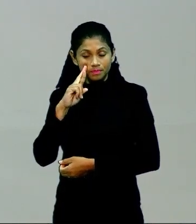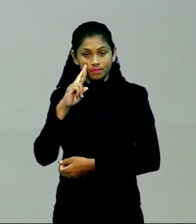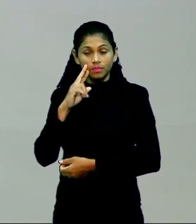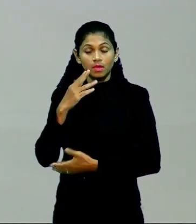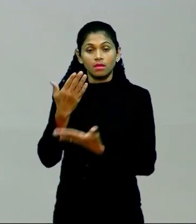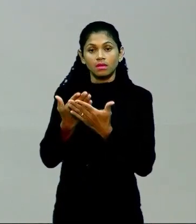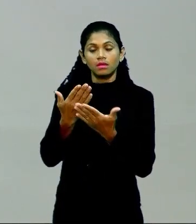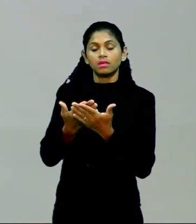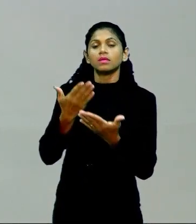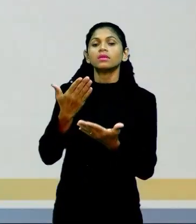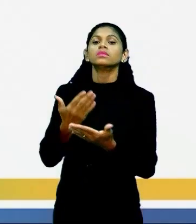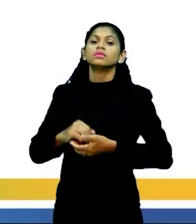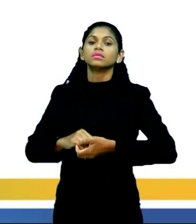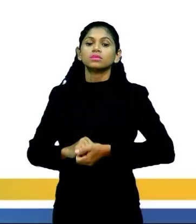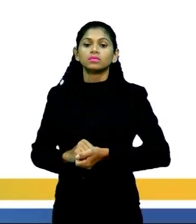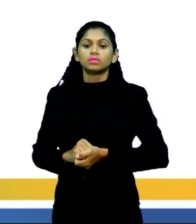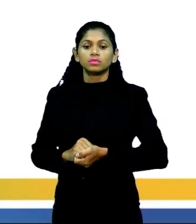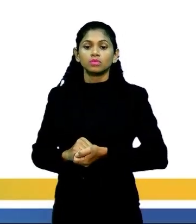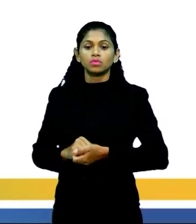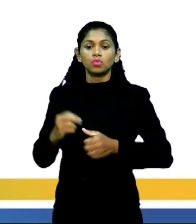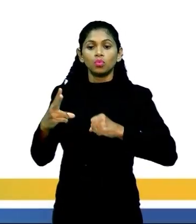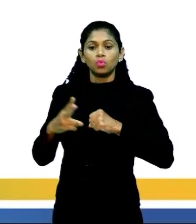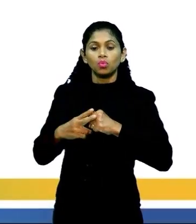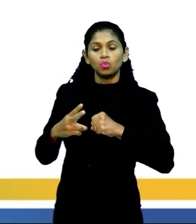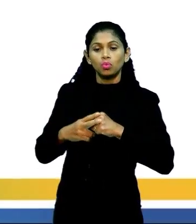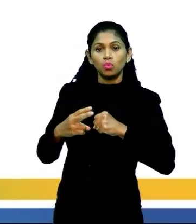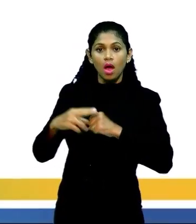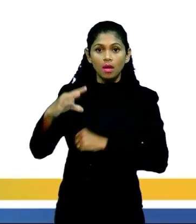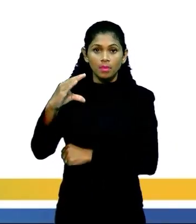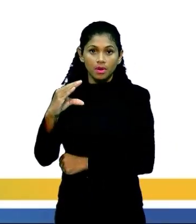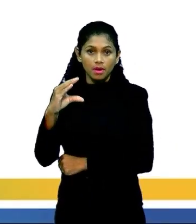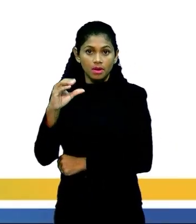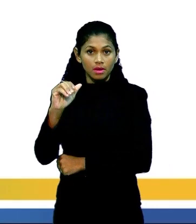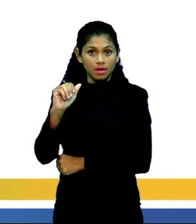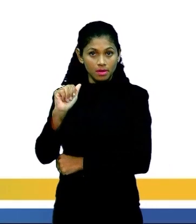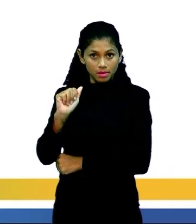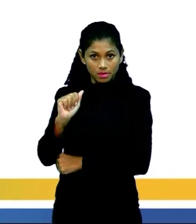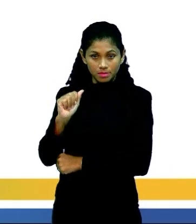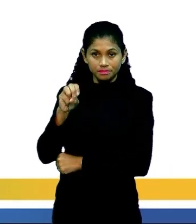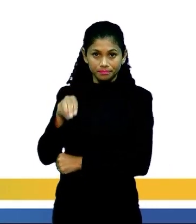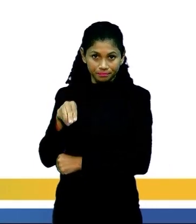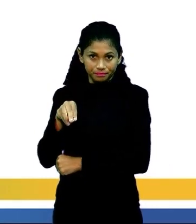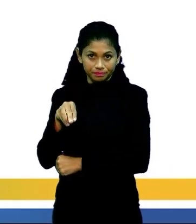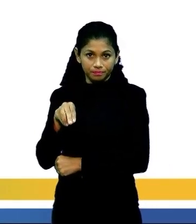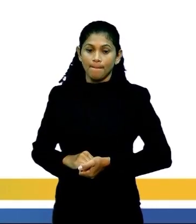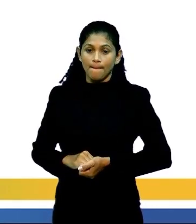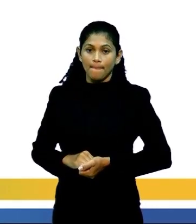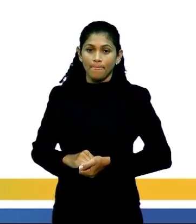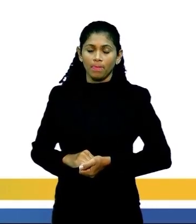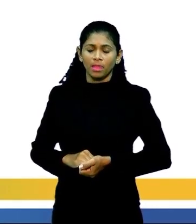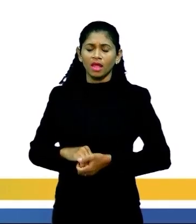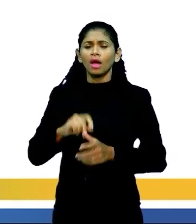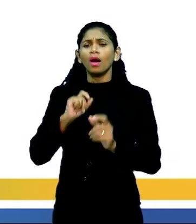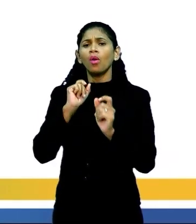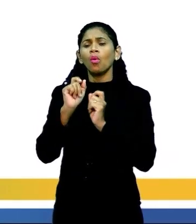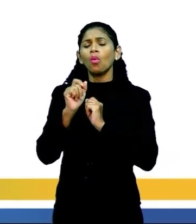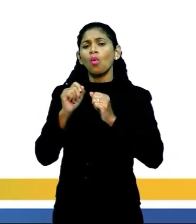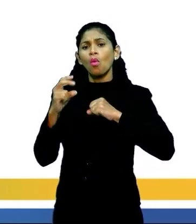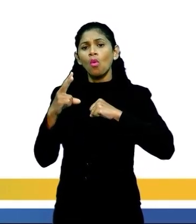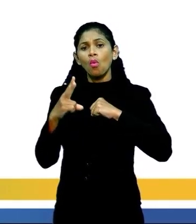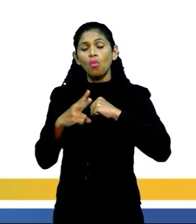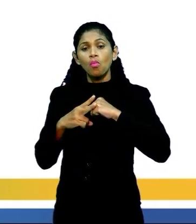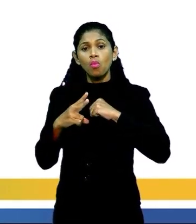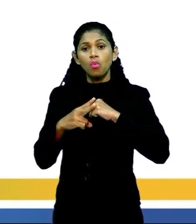sobre o verbo modal can, em inglês, modal verb can, que é o verbo